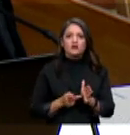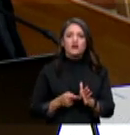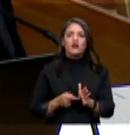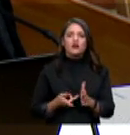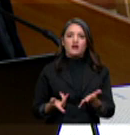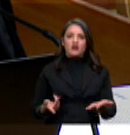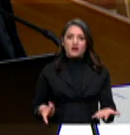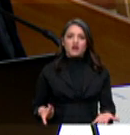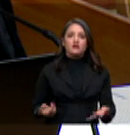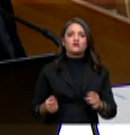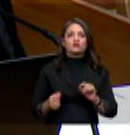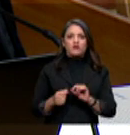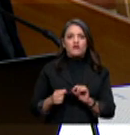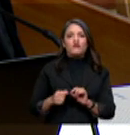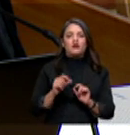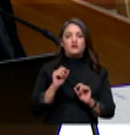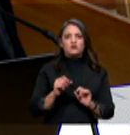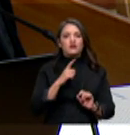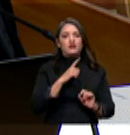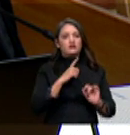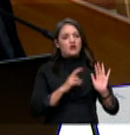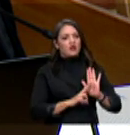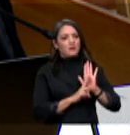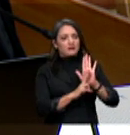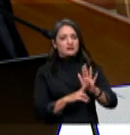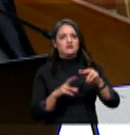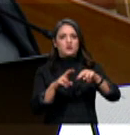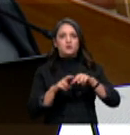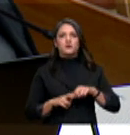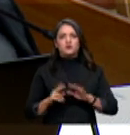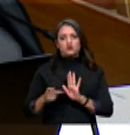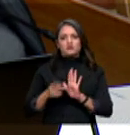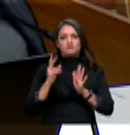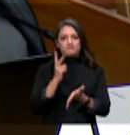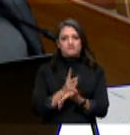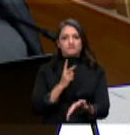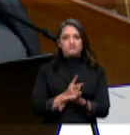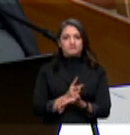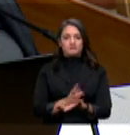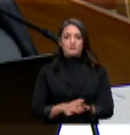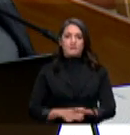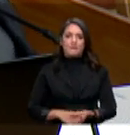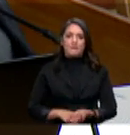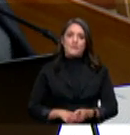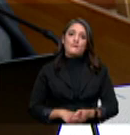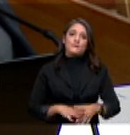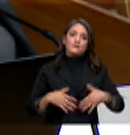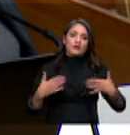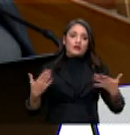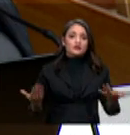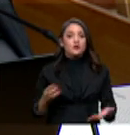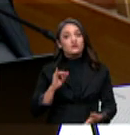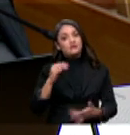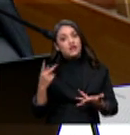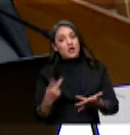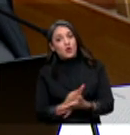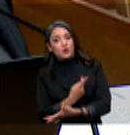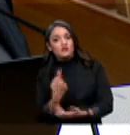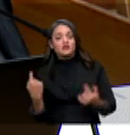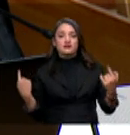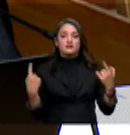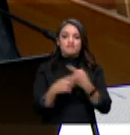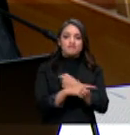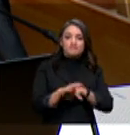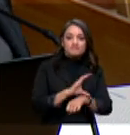que eles sejam representados pelo respectivo sindicato. Obviamente, eventual inconstitucionalidade, eventual